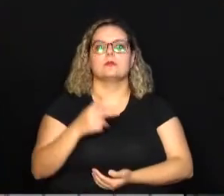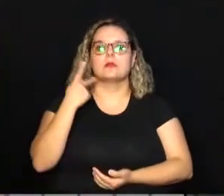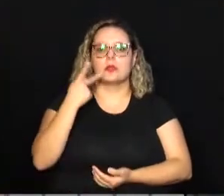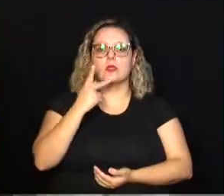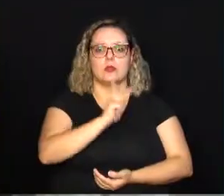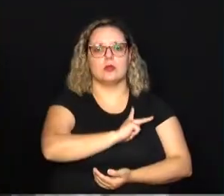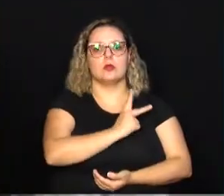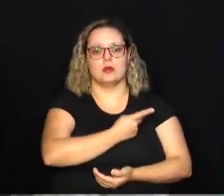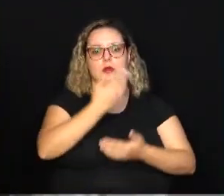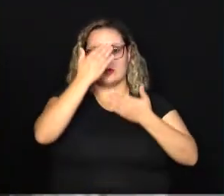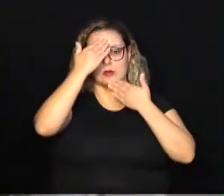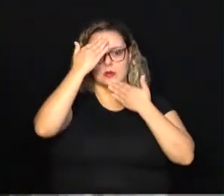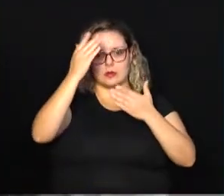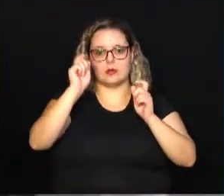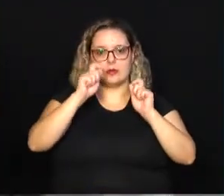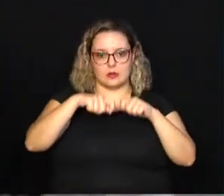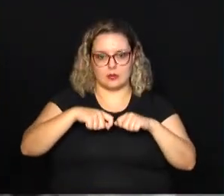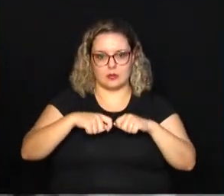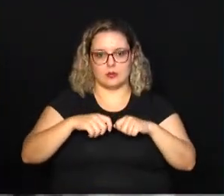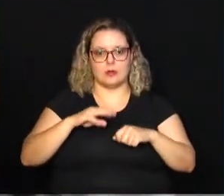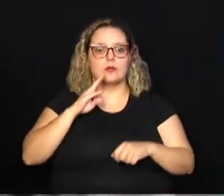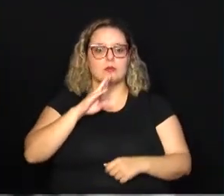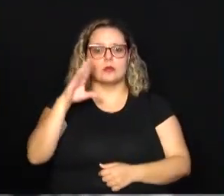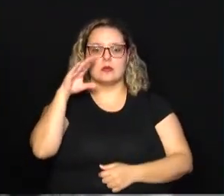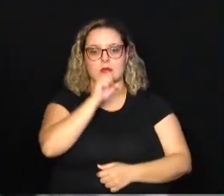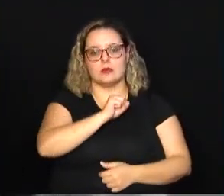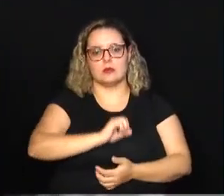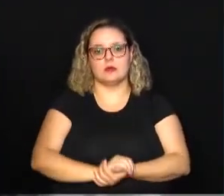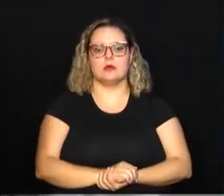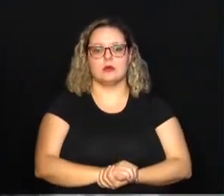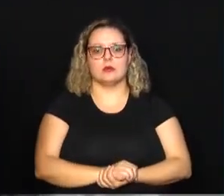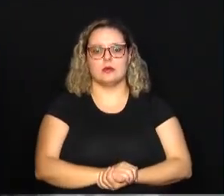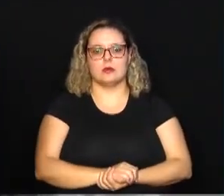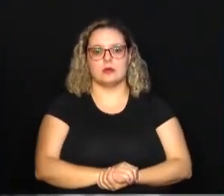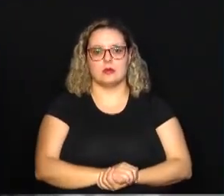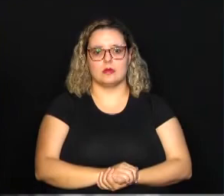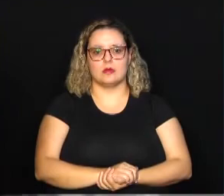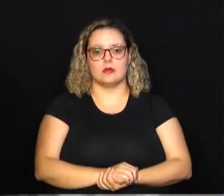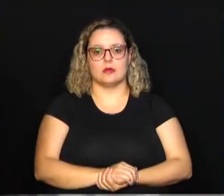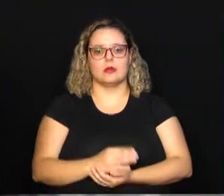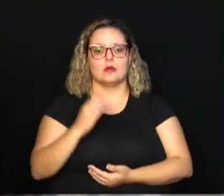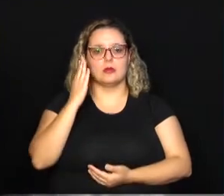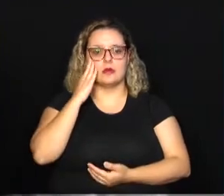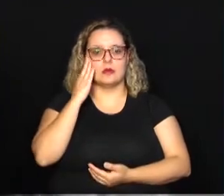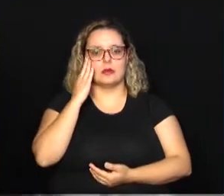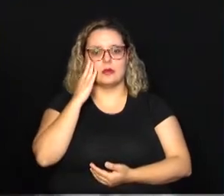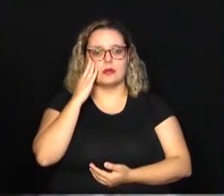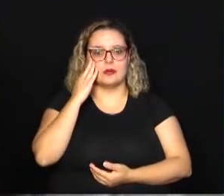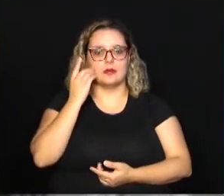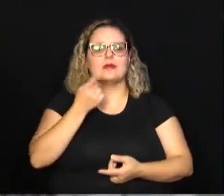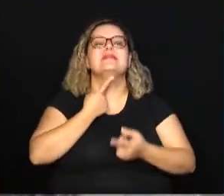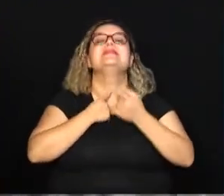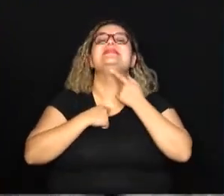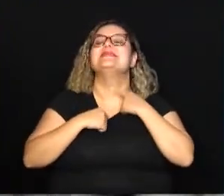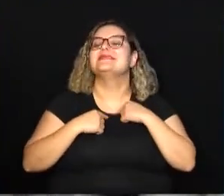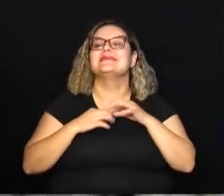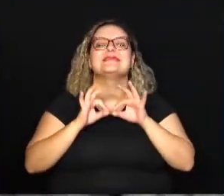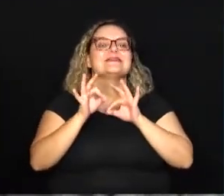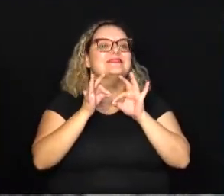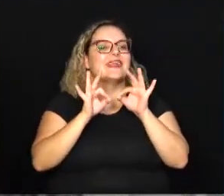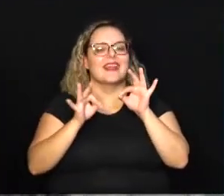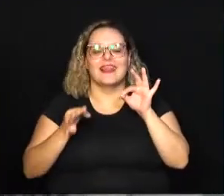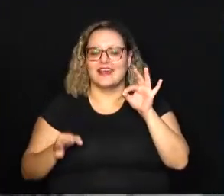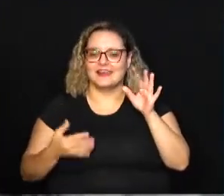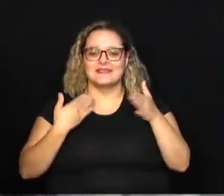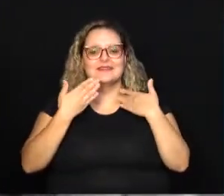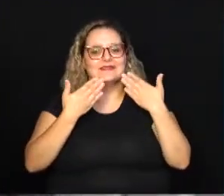eu agradeço a possibilidade, prometo que eu vou ser muito rápida, porque assim, eu sei que eu tenho muita vontade de conversar sobre as